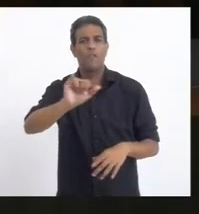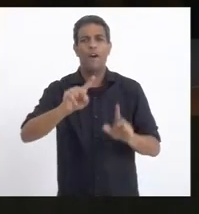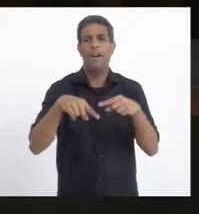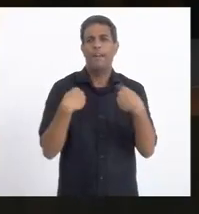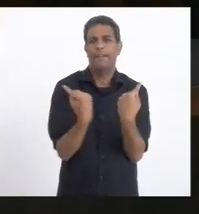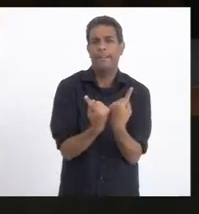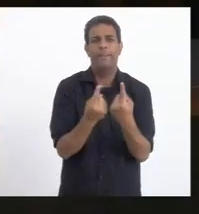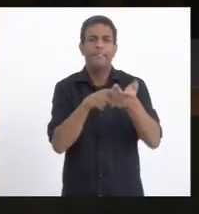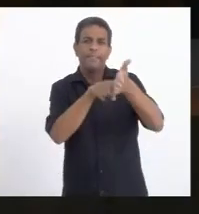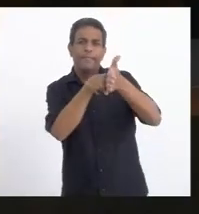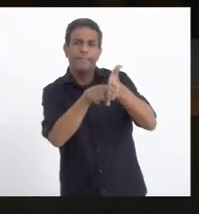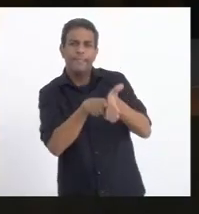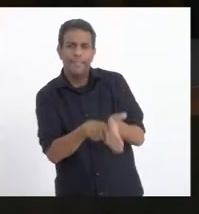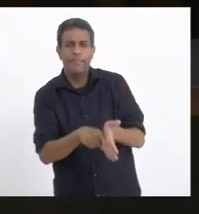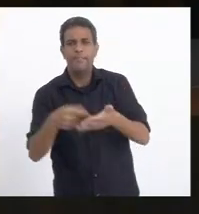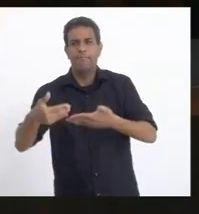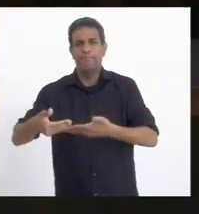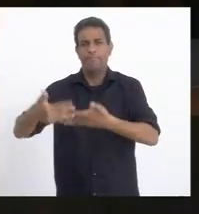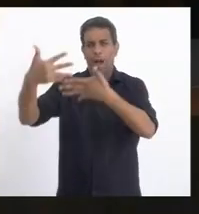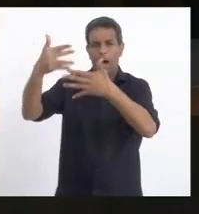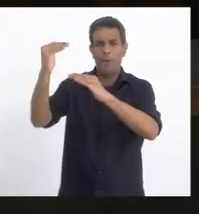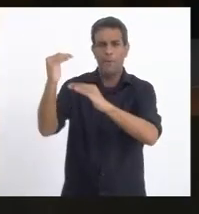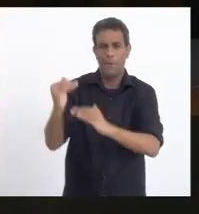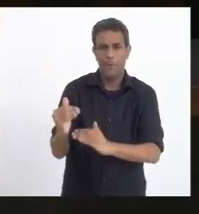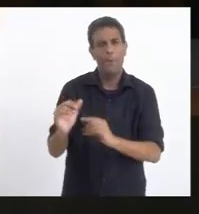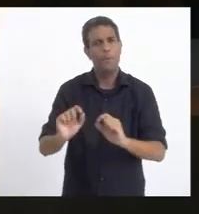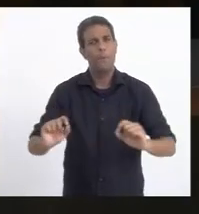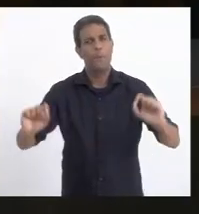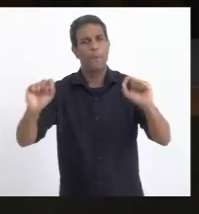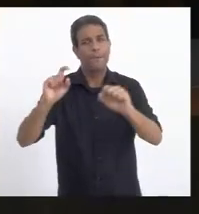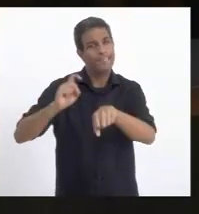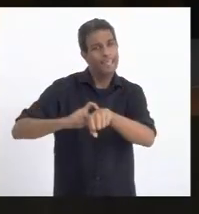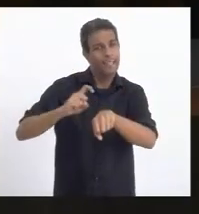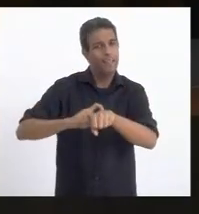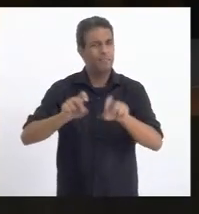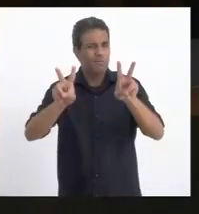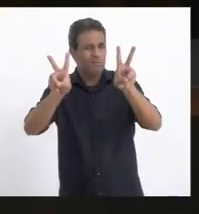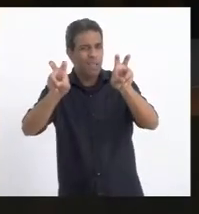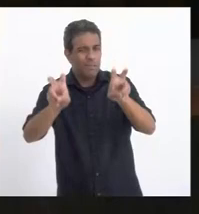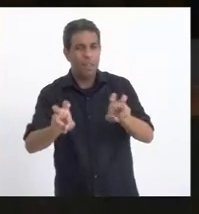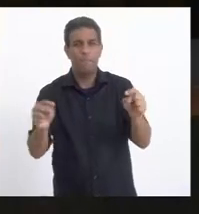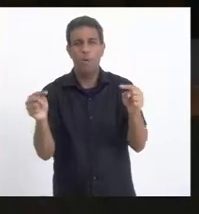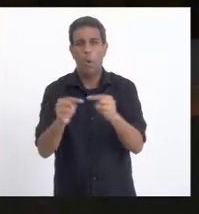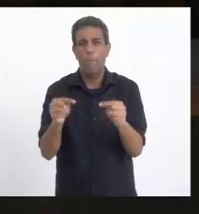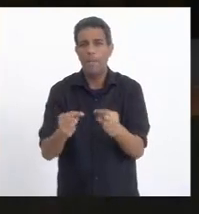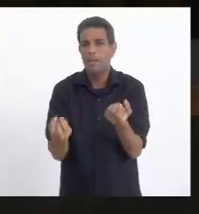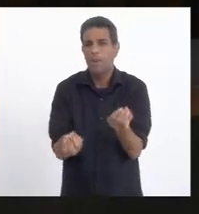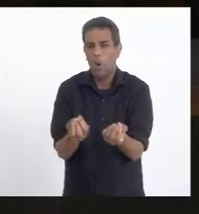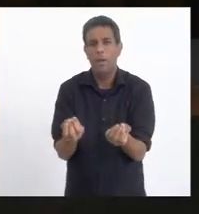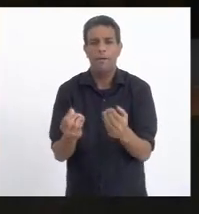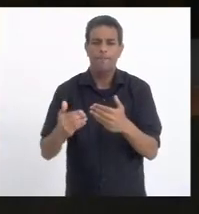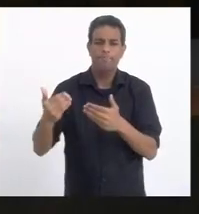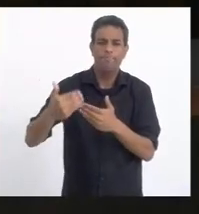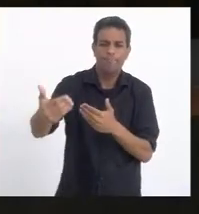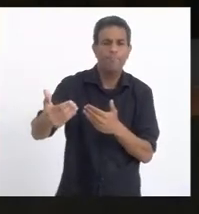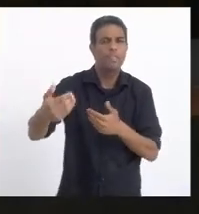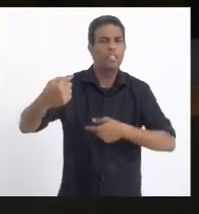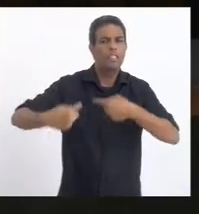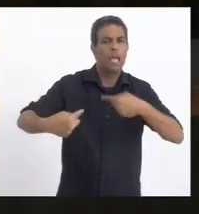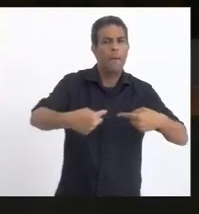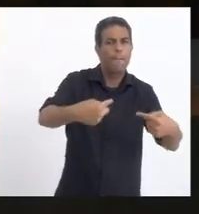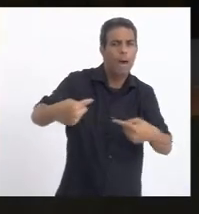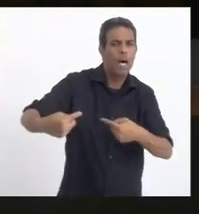para analisar alimentos então de repente esse tema poderia surgir num debate